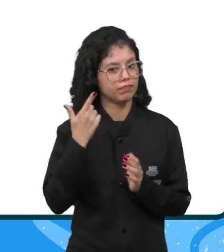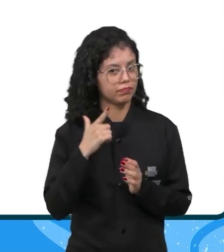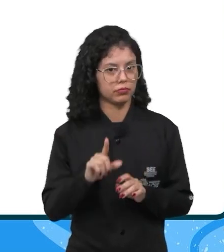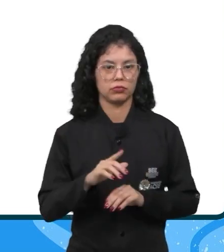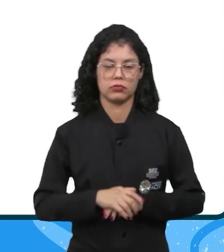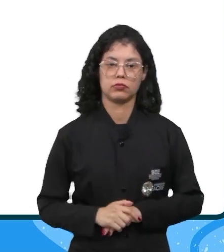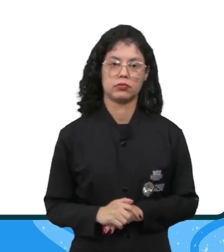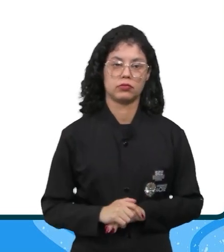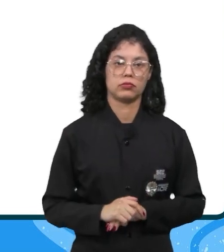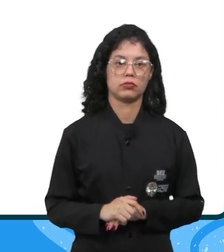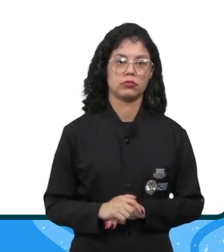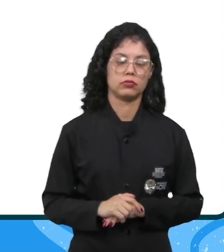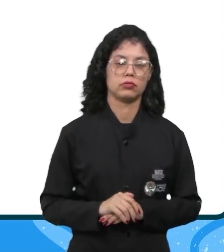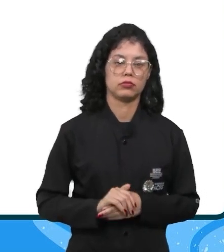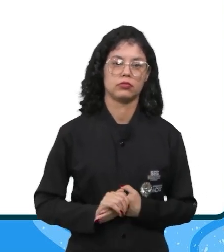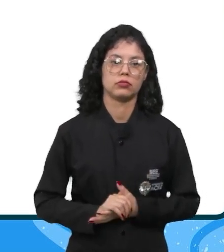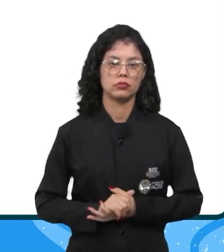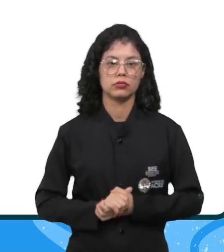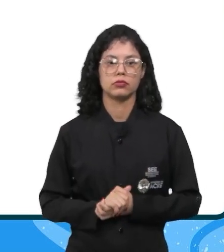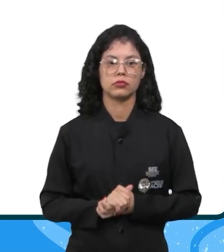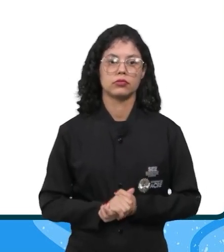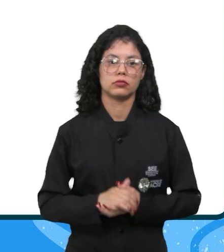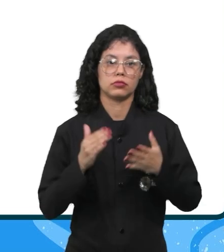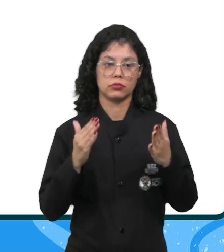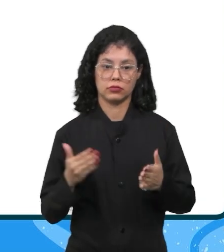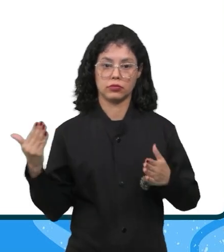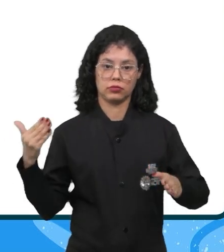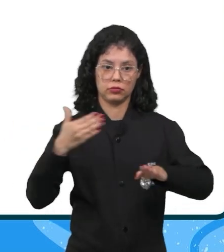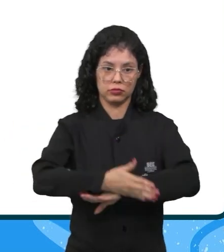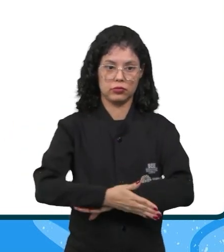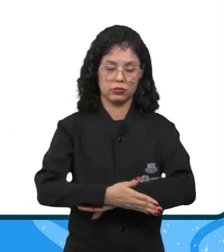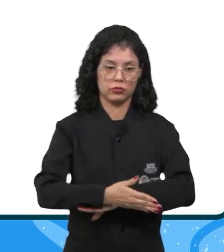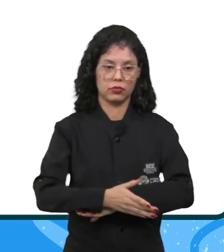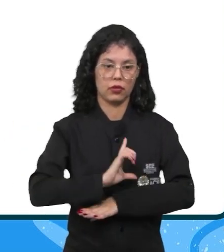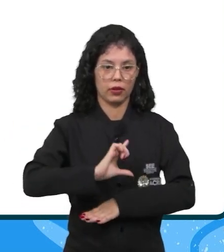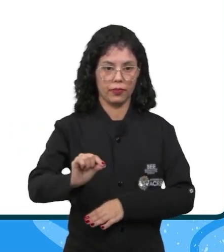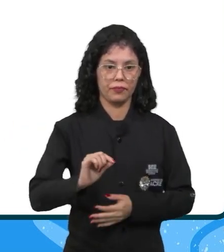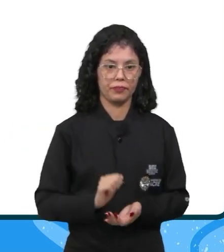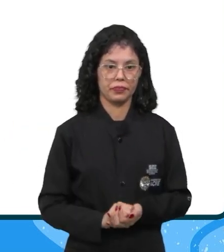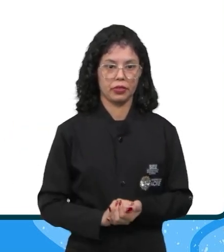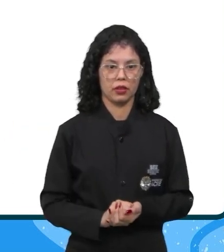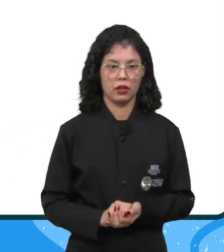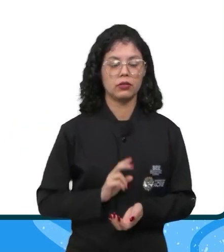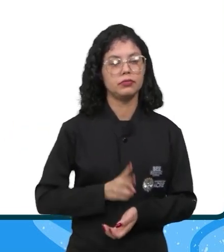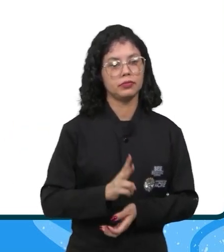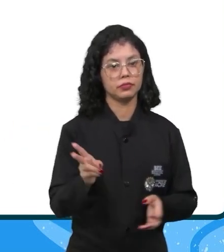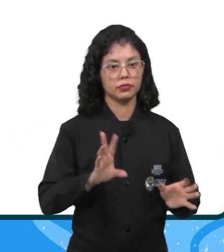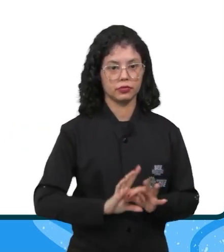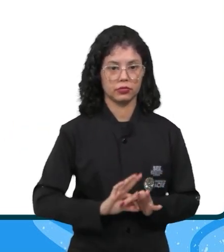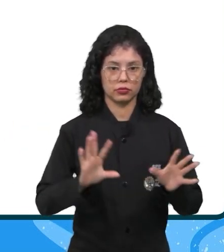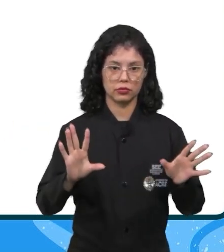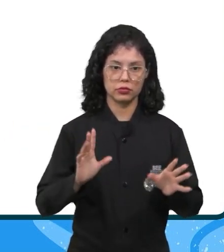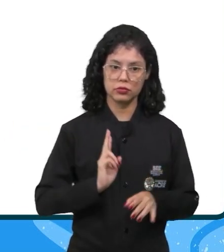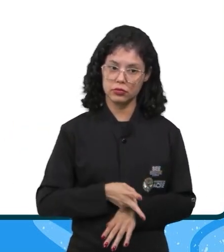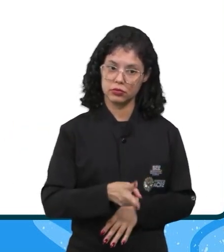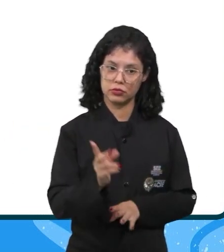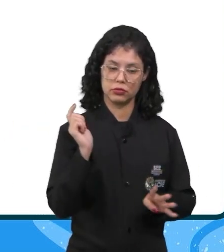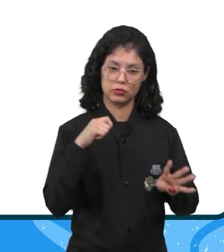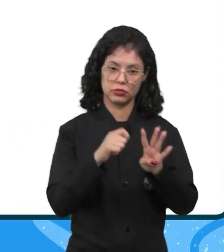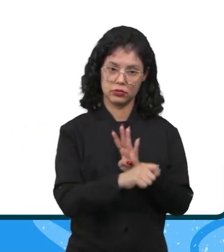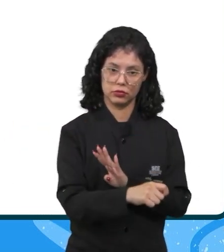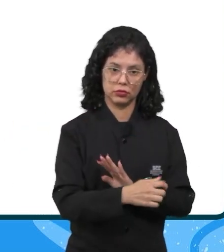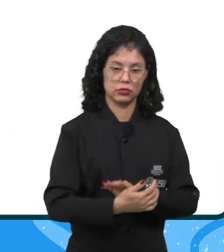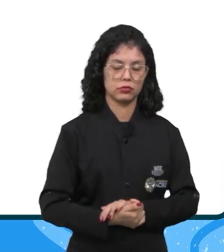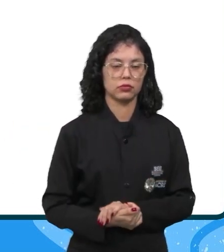de cisne. E ele permitia o quê? A entrada e a passagem de ar. Né? Então, esse caldo ele permaneceu livre